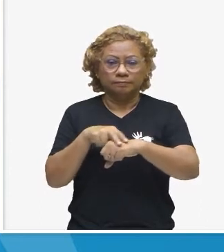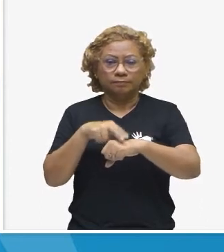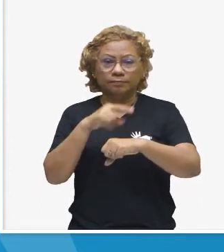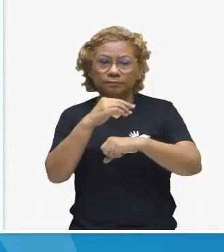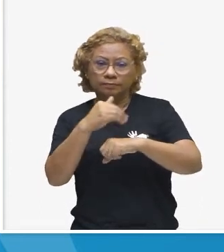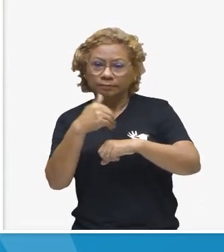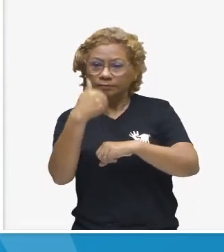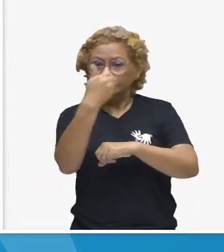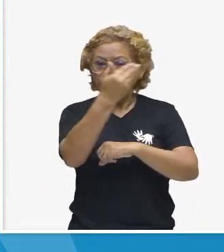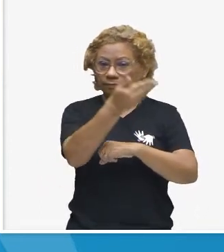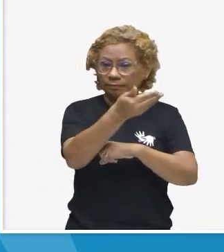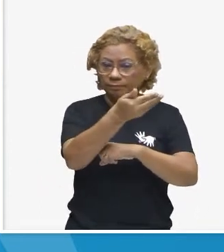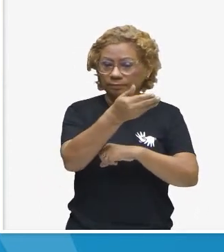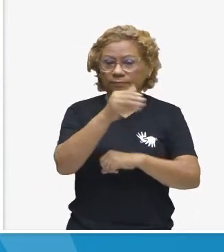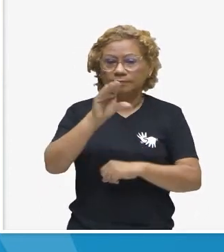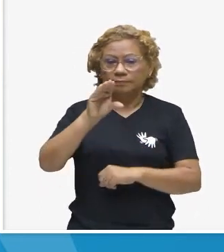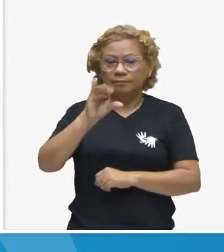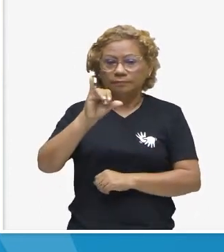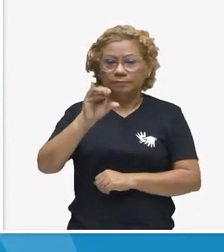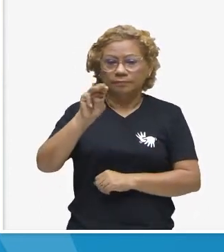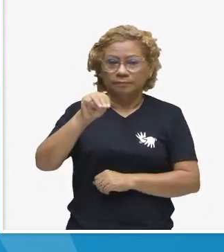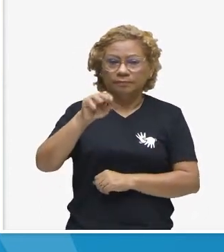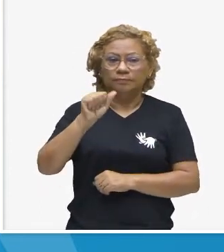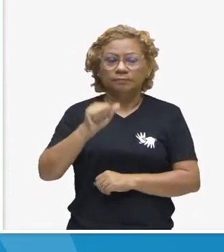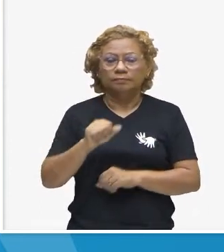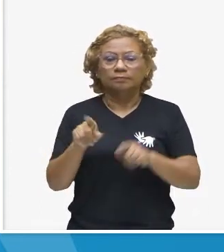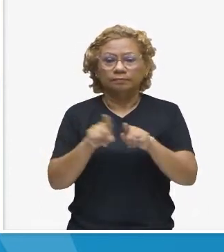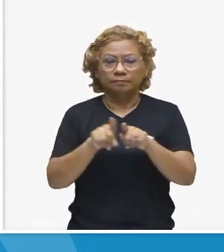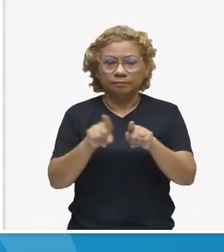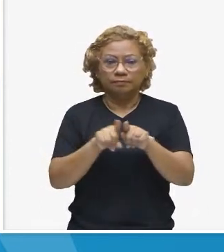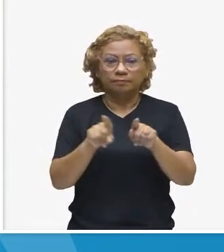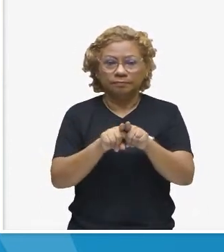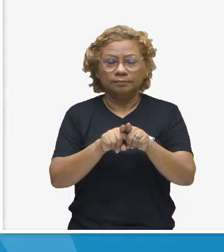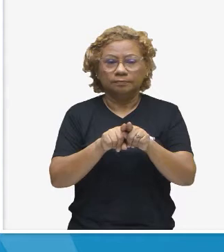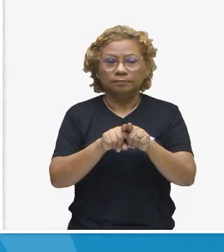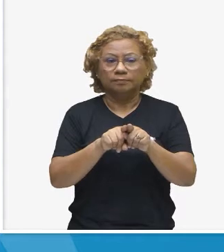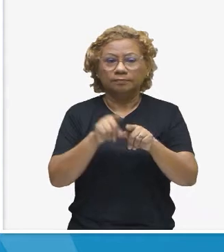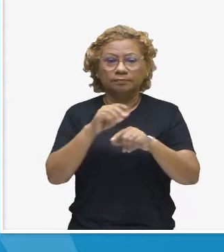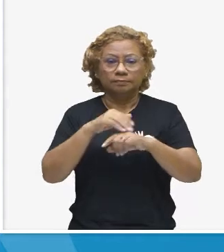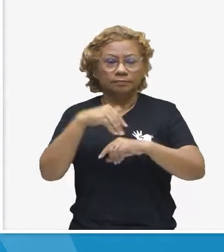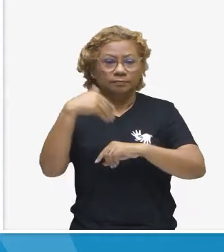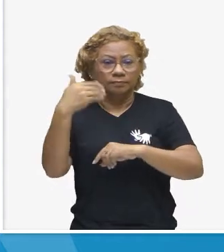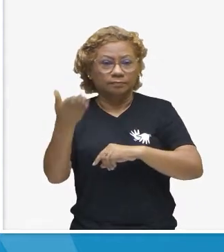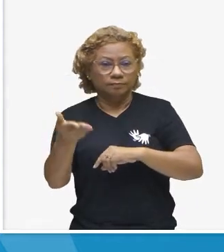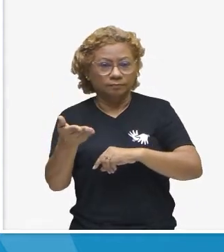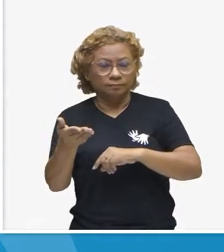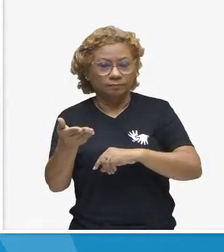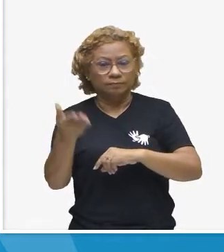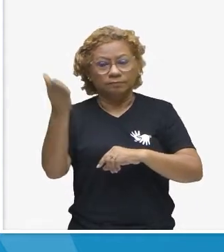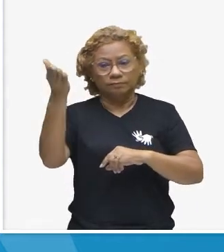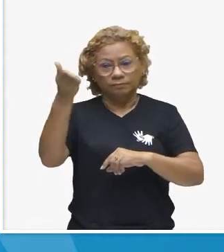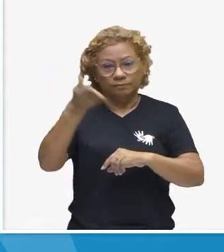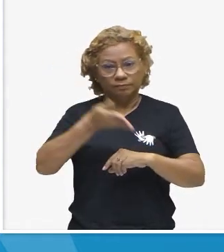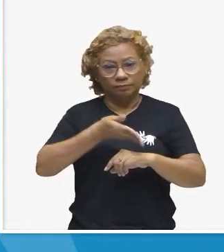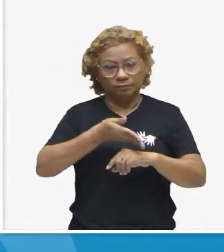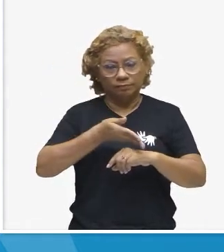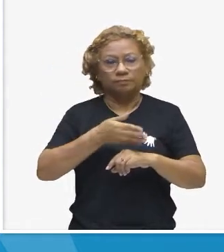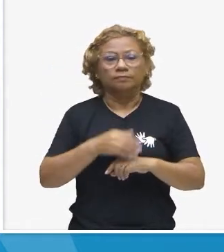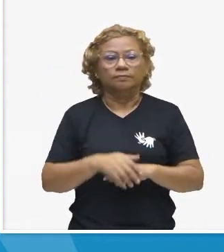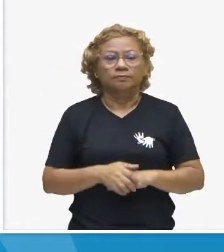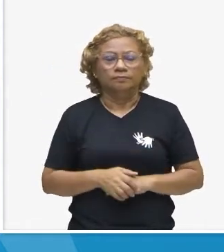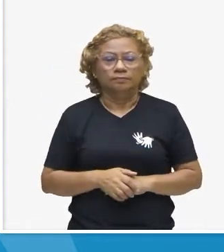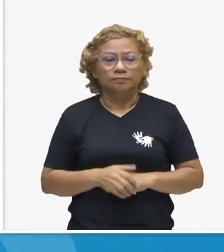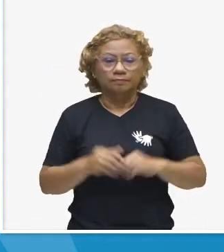cima, o outro também está na parte de cima, e do mesmo lado. Por isso que eles